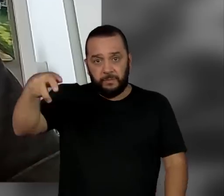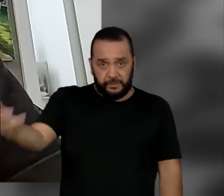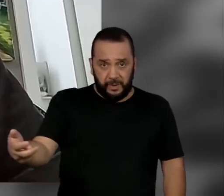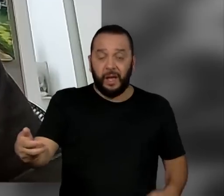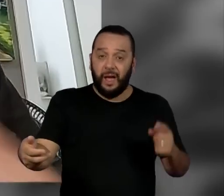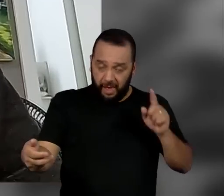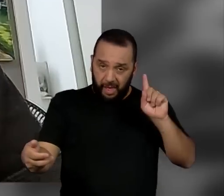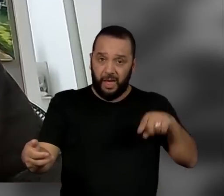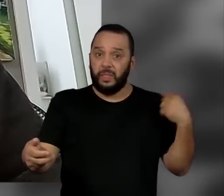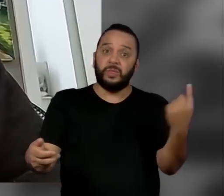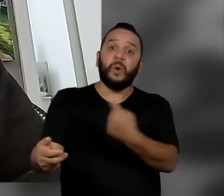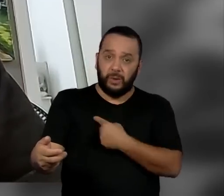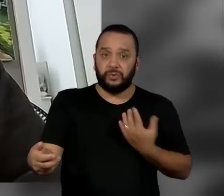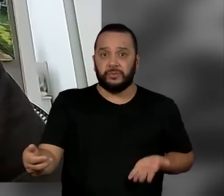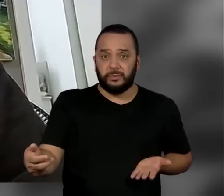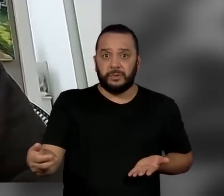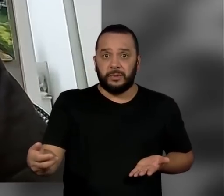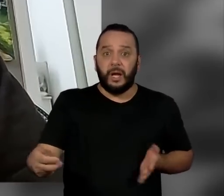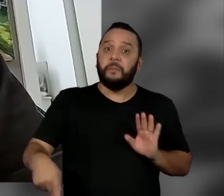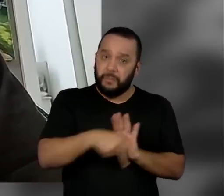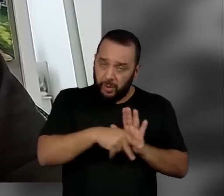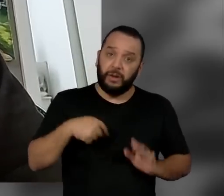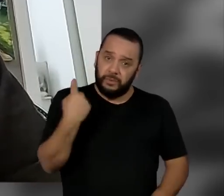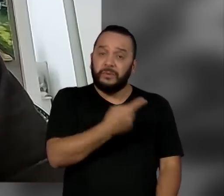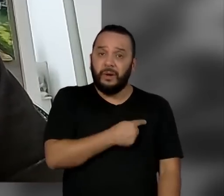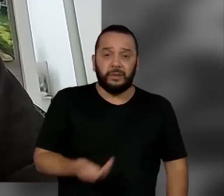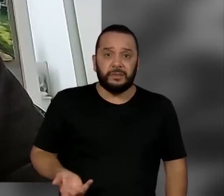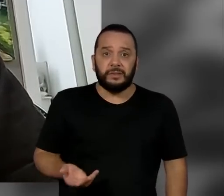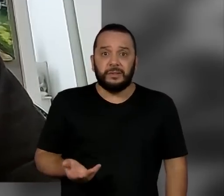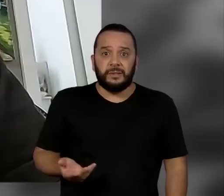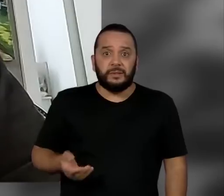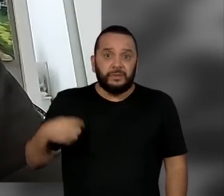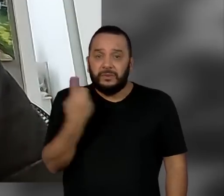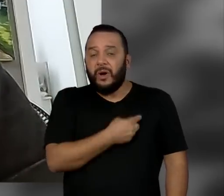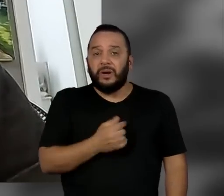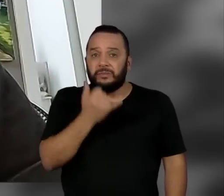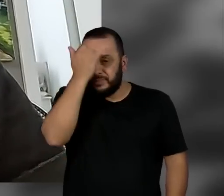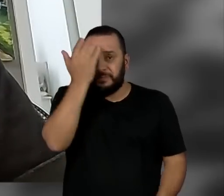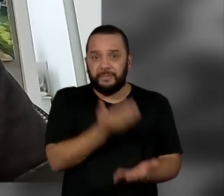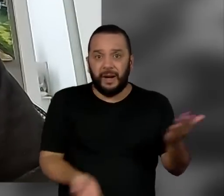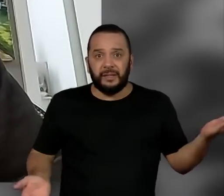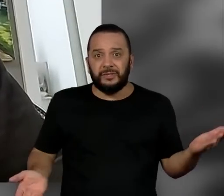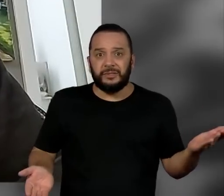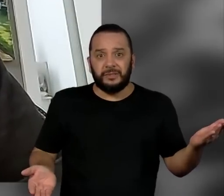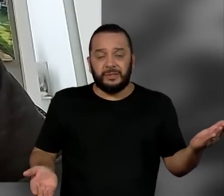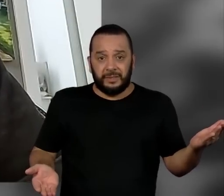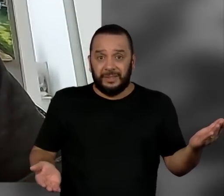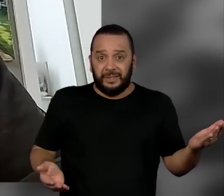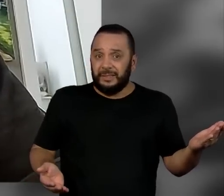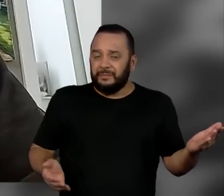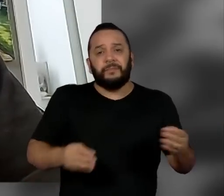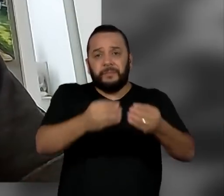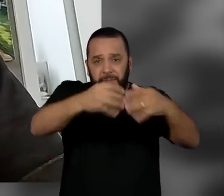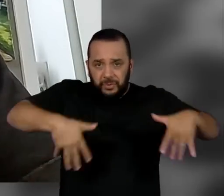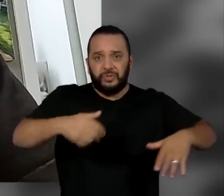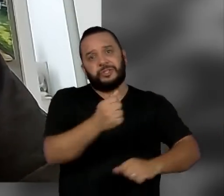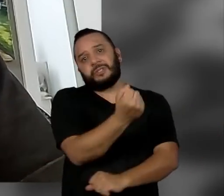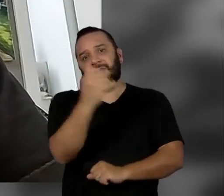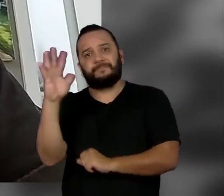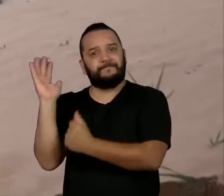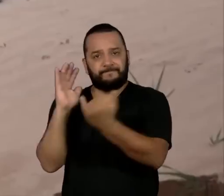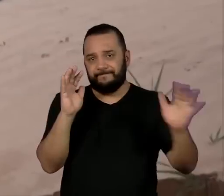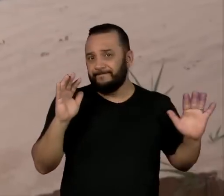todo mundo, né? A fauna pertence a gente, né? A gente tem um impacto, ao extrair esses animais, tem um impacto direto no meio ambiente, né? A gente